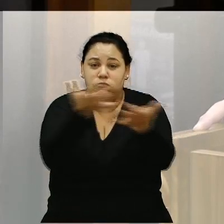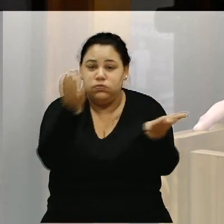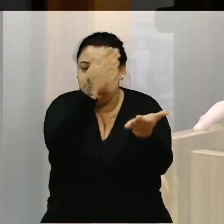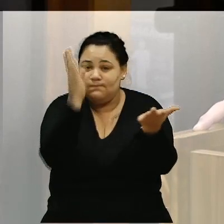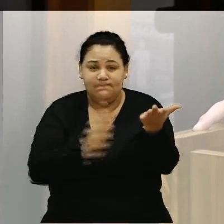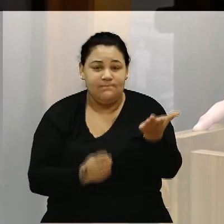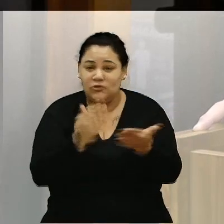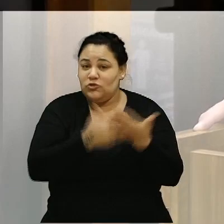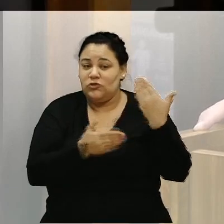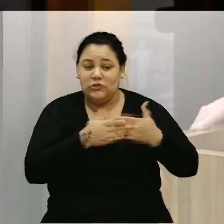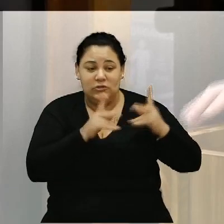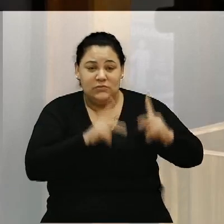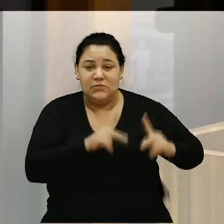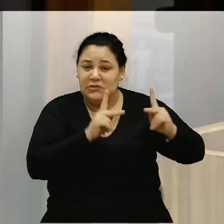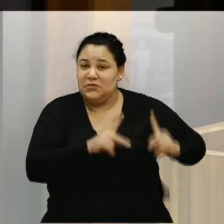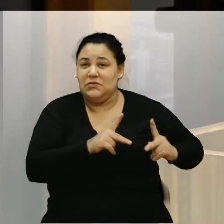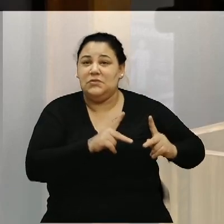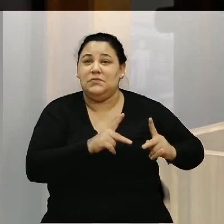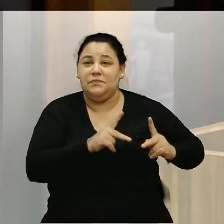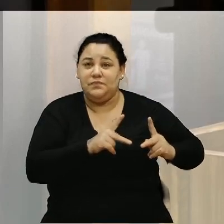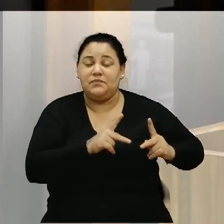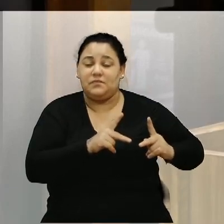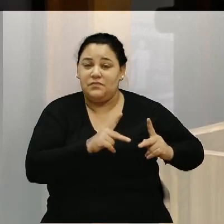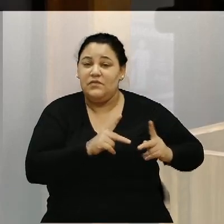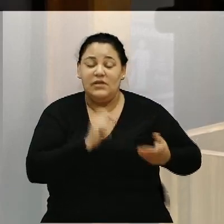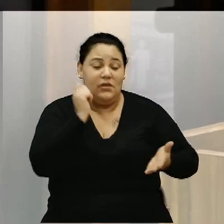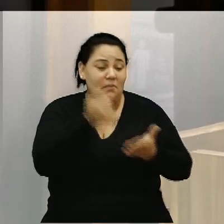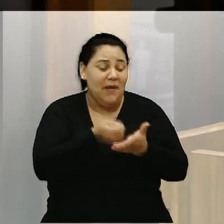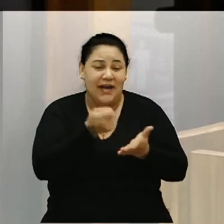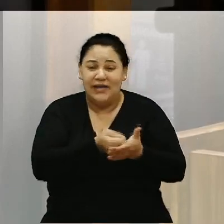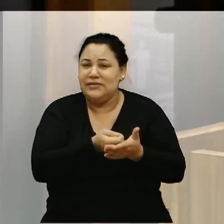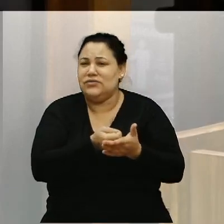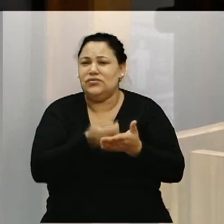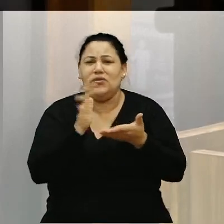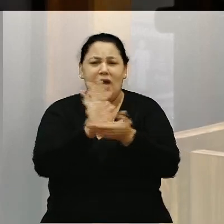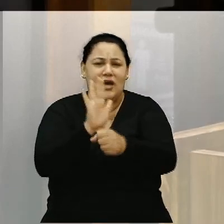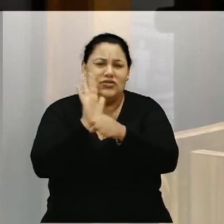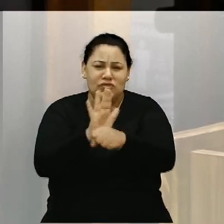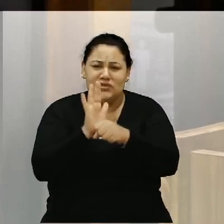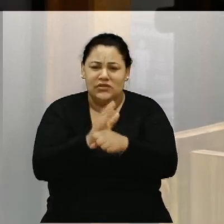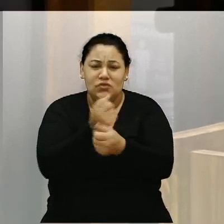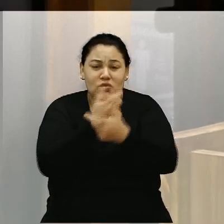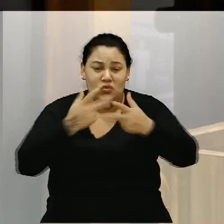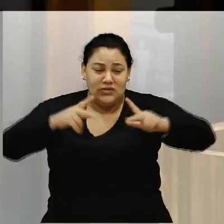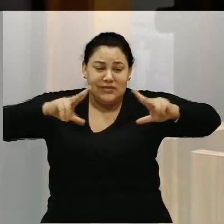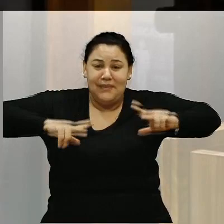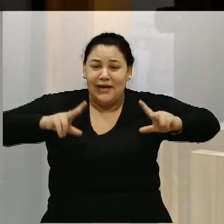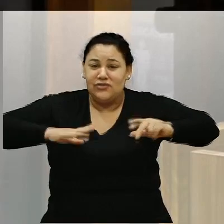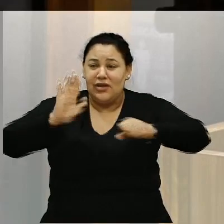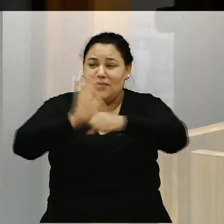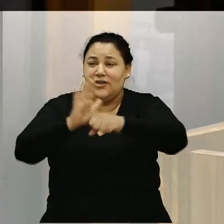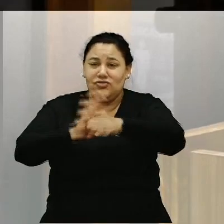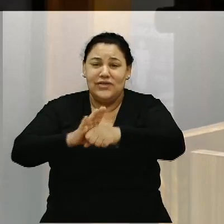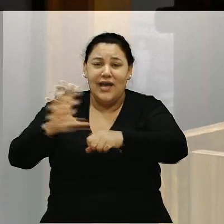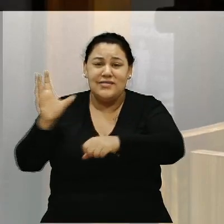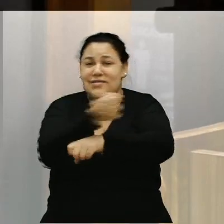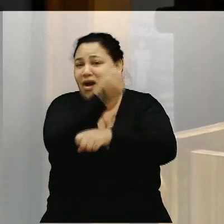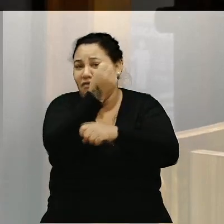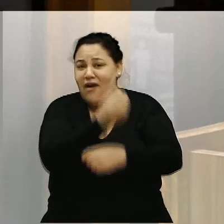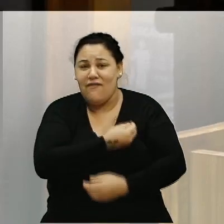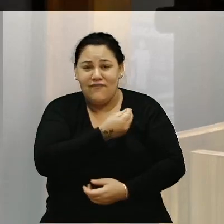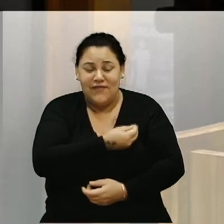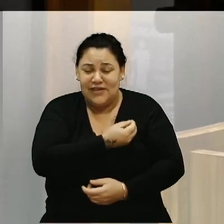estão desprendendo de muitos recursos privados para ajudar no salvamento de vidas e na reconstrução do Rio Grande do